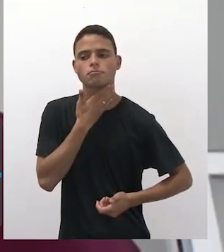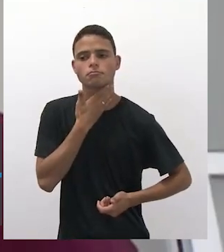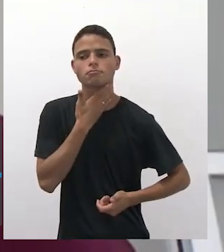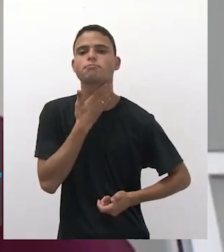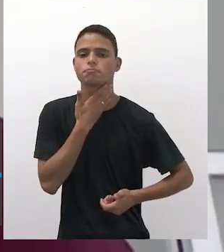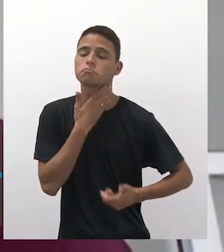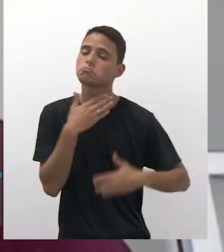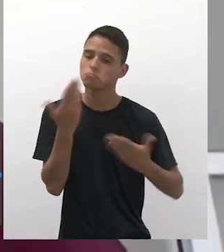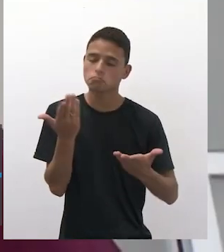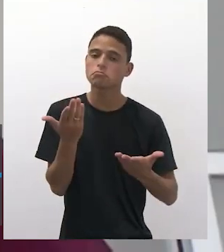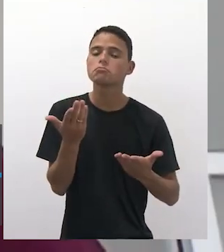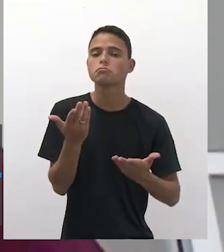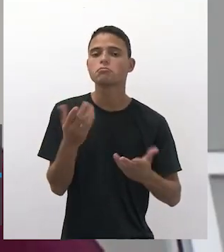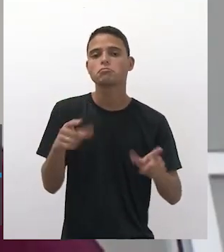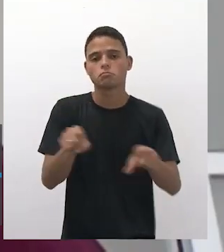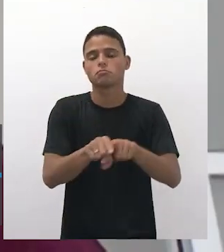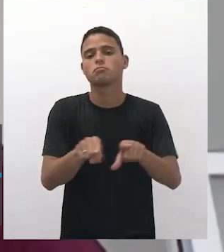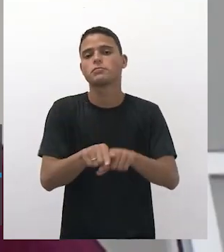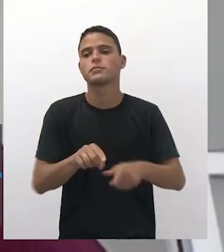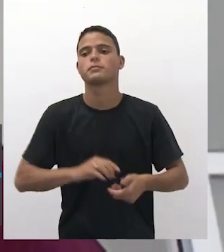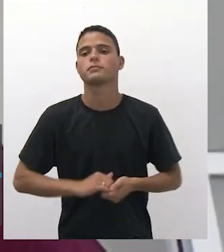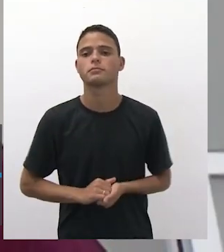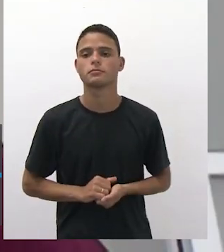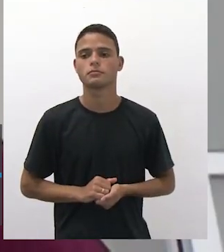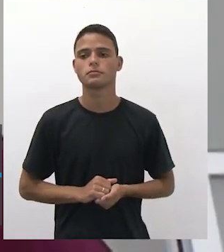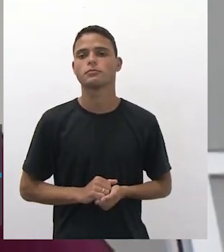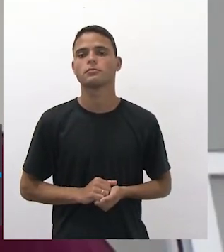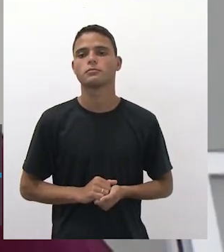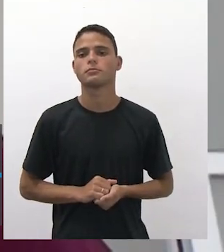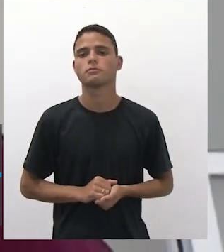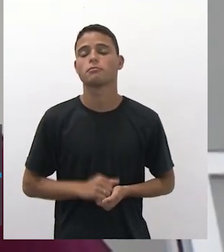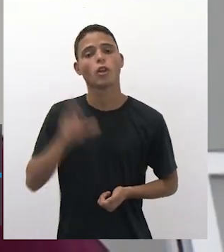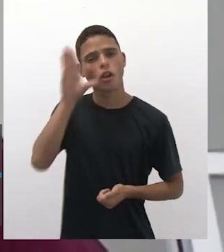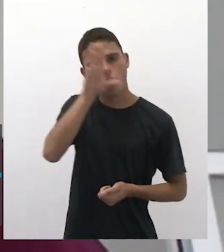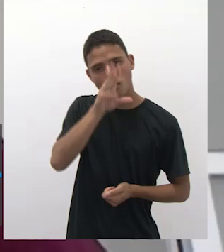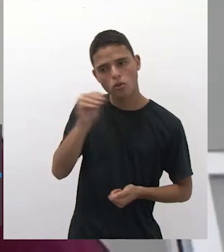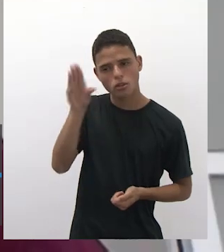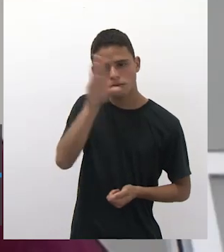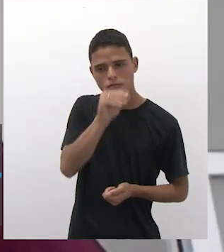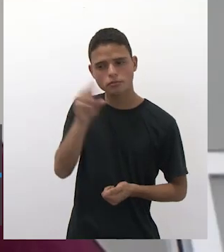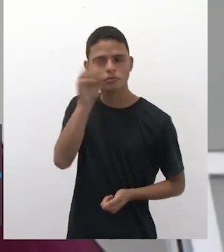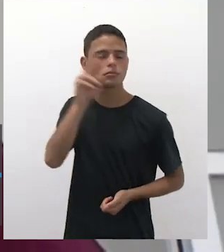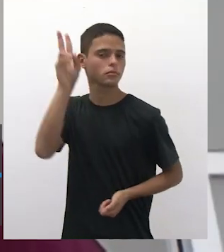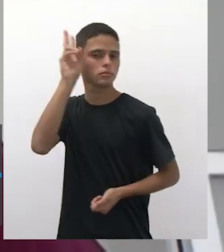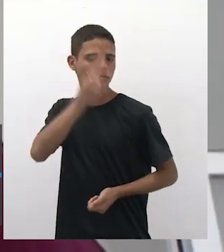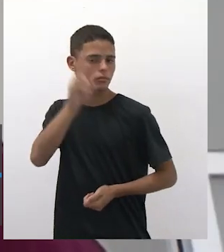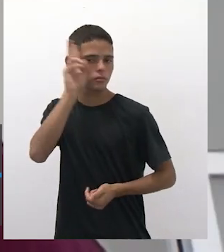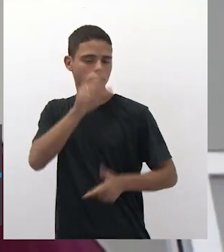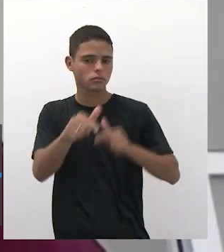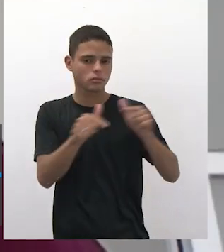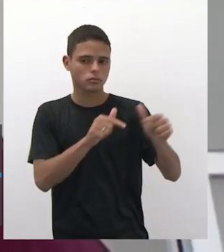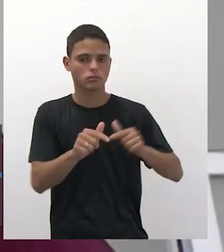é uma das formas. A história oral trabalha com ela.